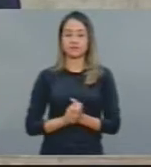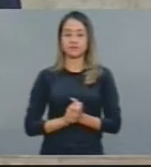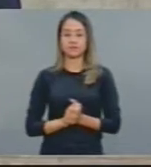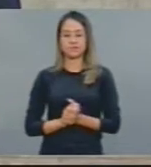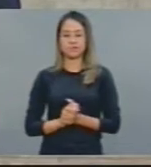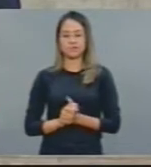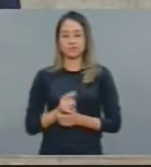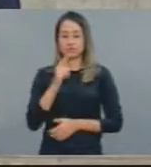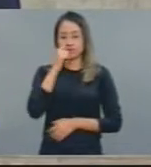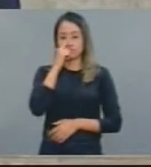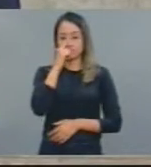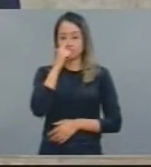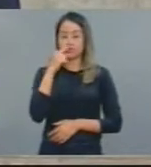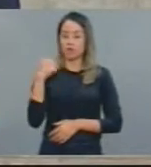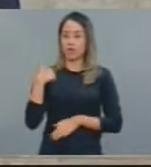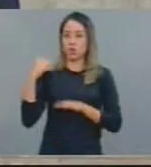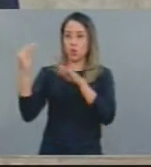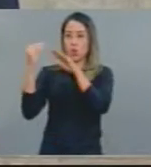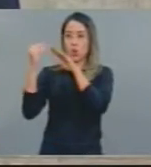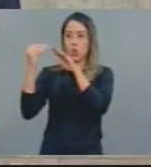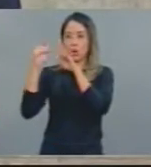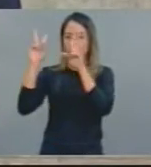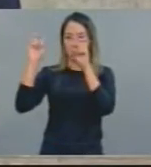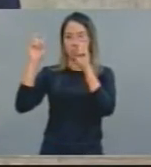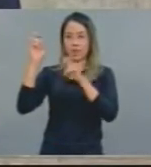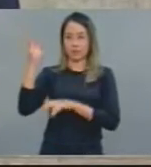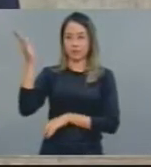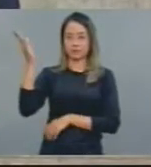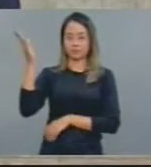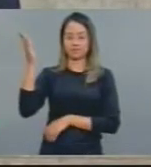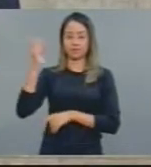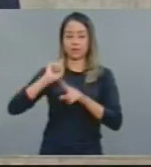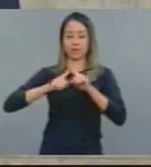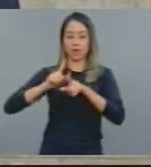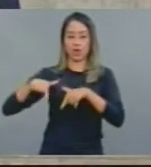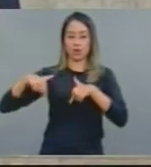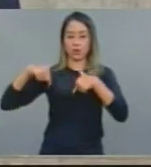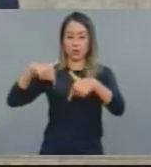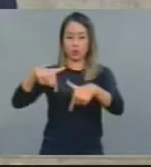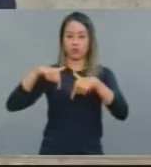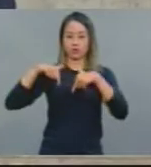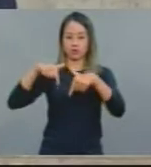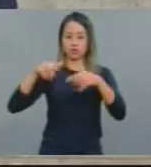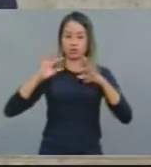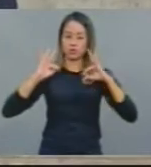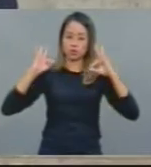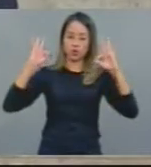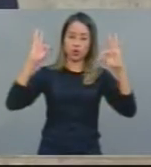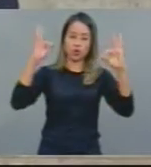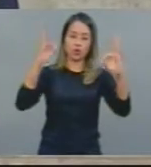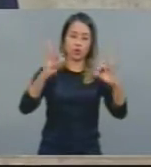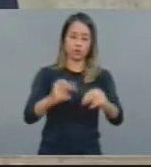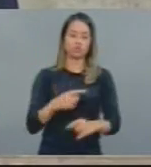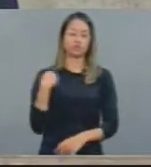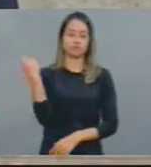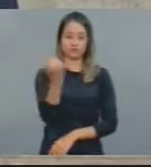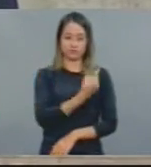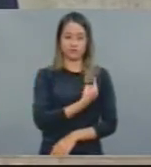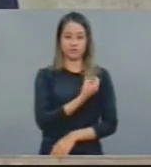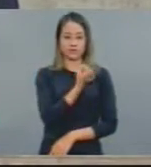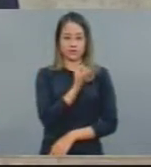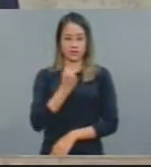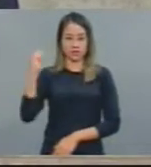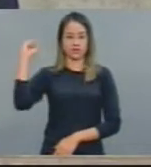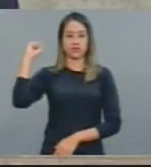Roseno, nós estamos convergindo numa luta que deve ser de todo esse parlamento.